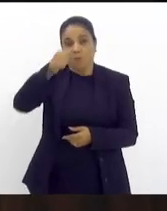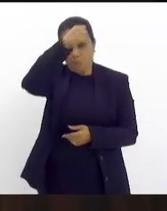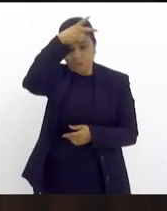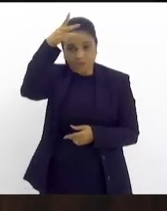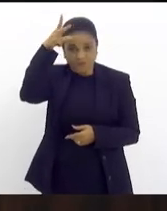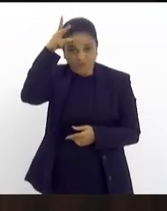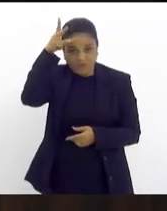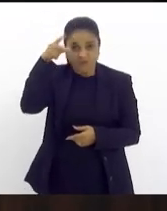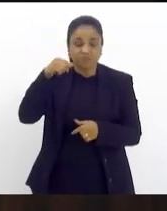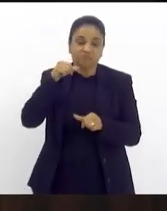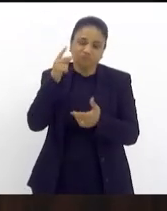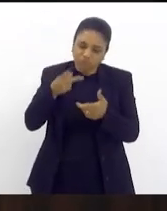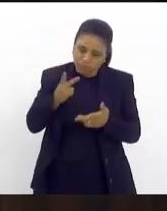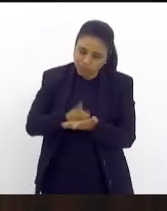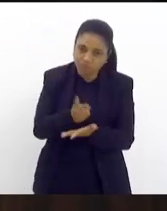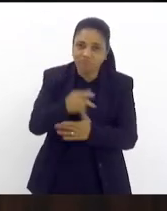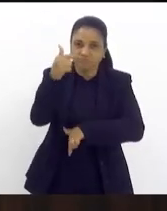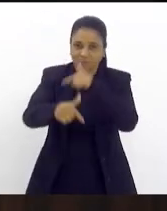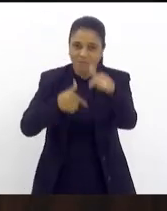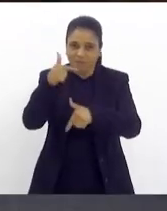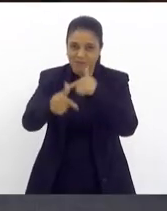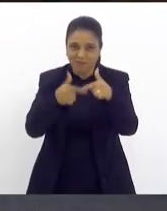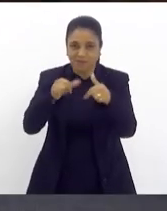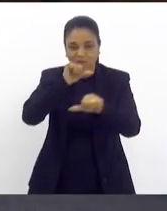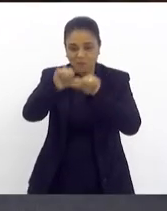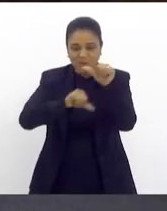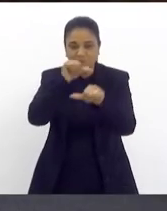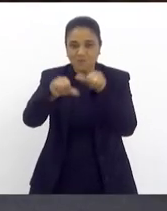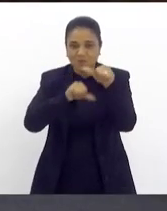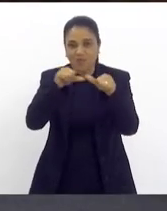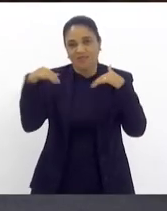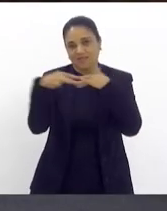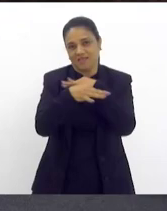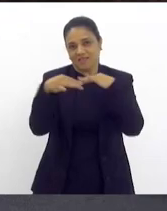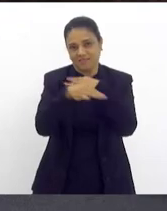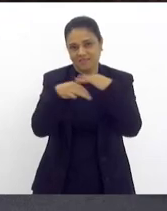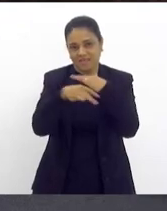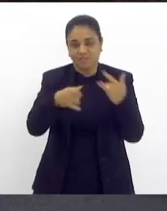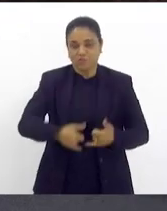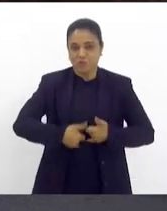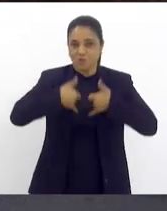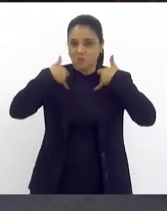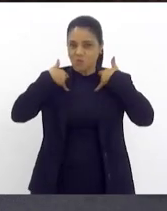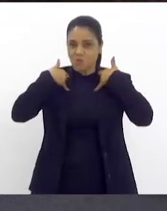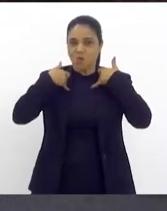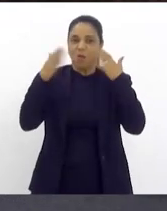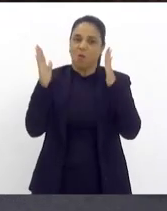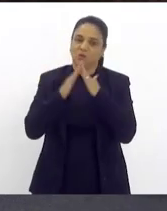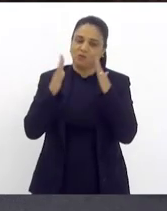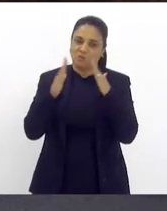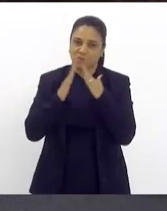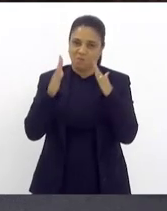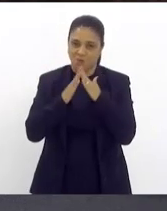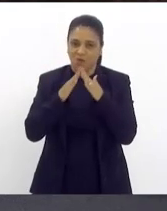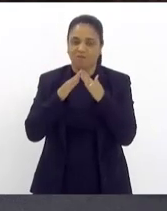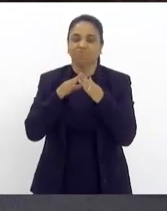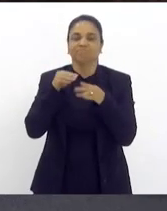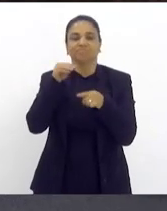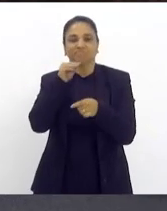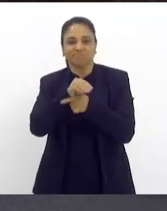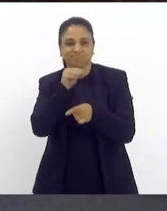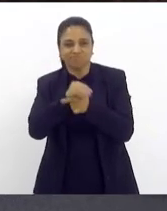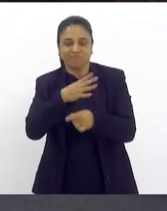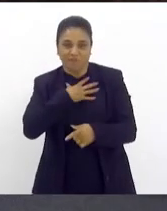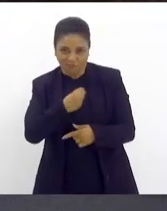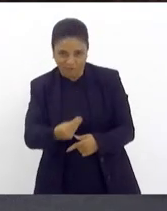liderar a transformação da cidade que tanto se orgulha de morar e de criar sua filha. Em 1 ano e meio de gestão,